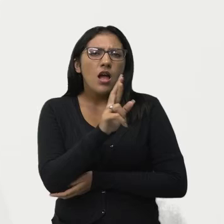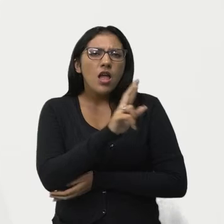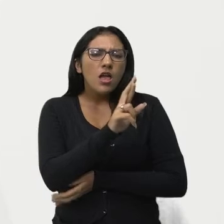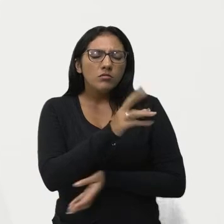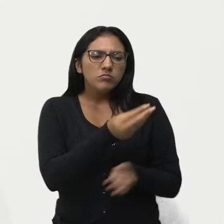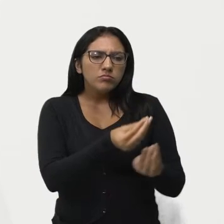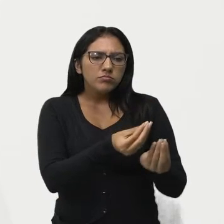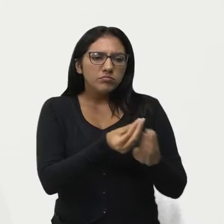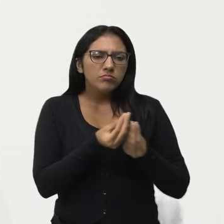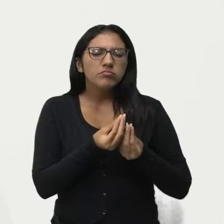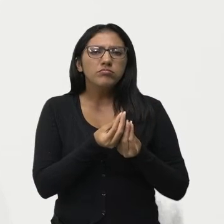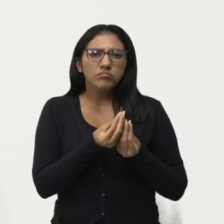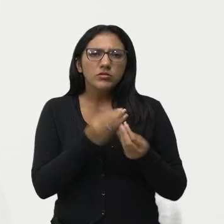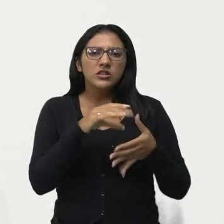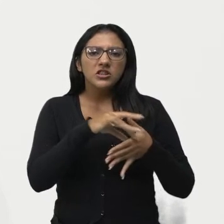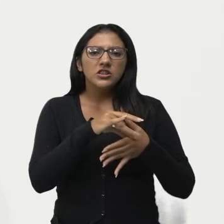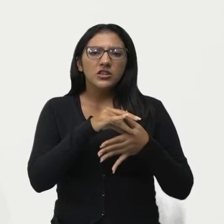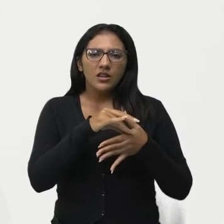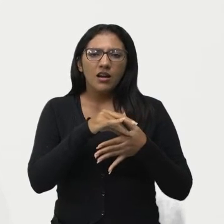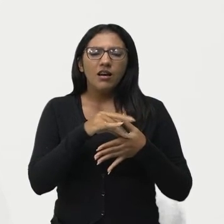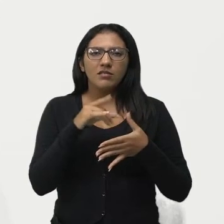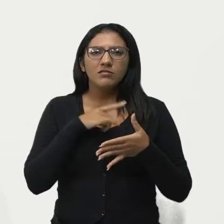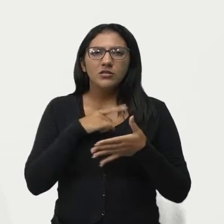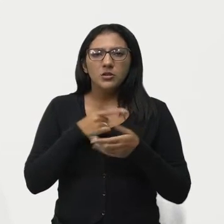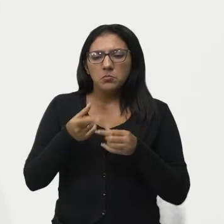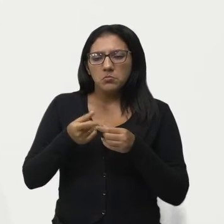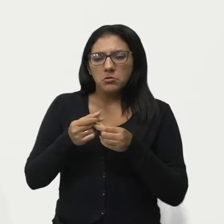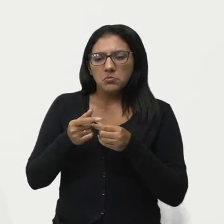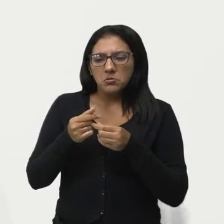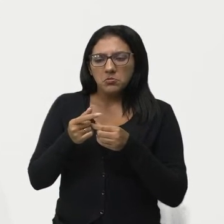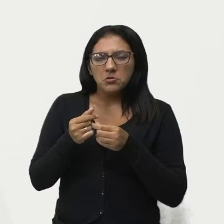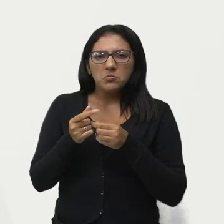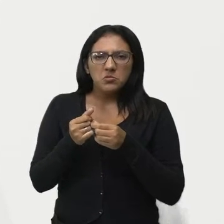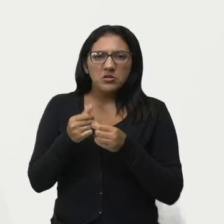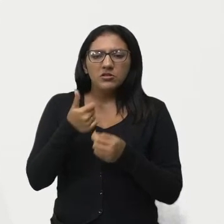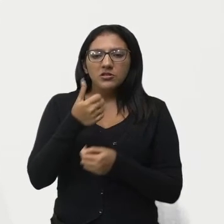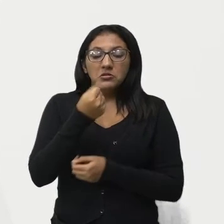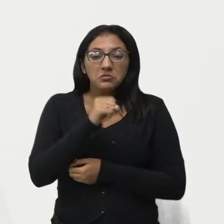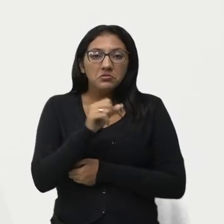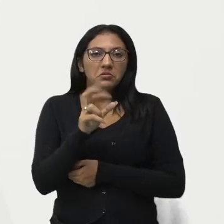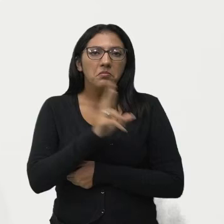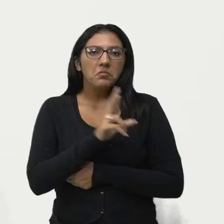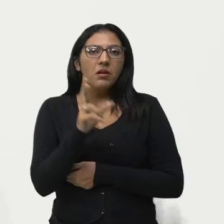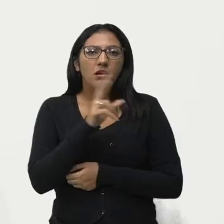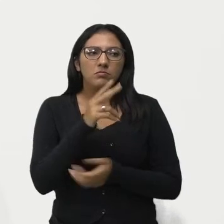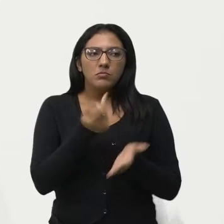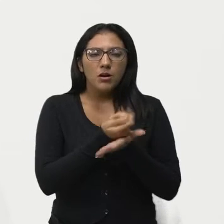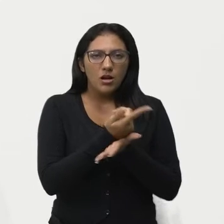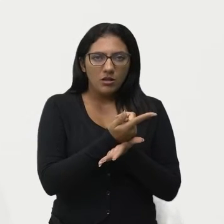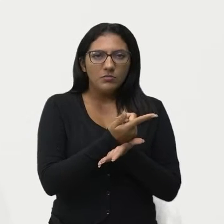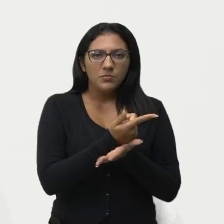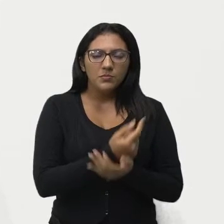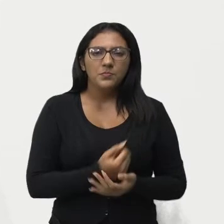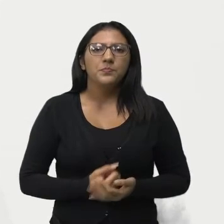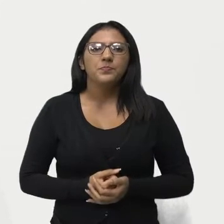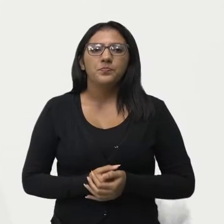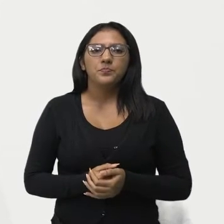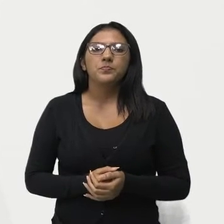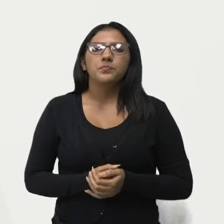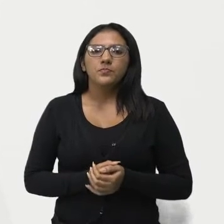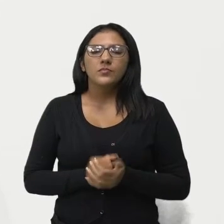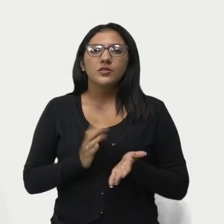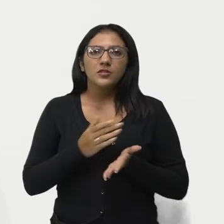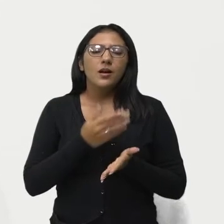né? Vai ver que esse dinheiro estava contado na mão dele, só tinha dinheiro realmente para gastar R$18. Então já chegou lá